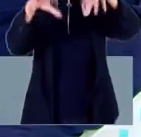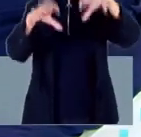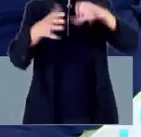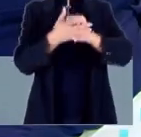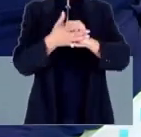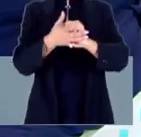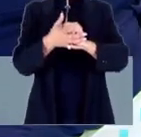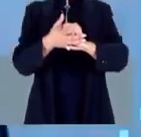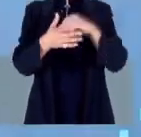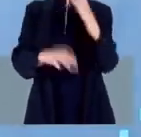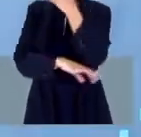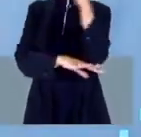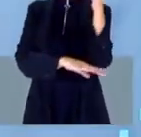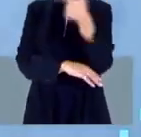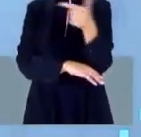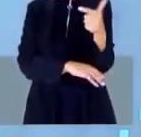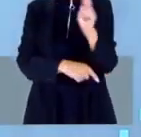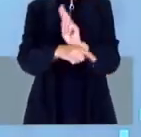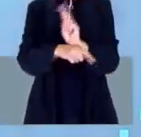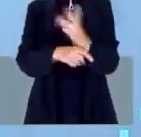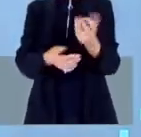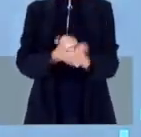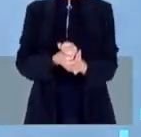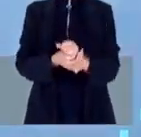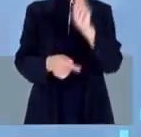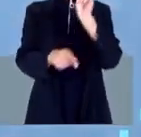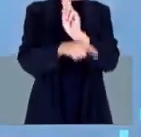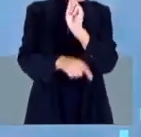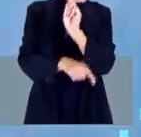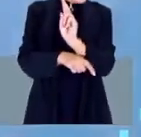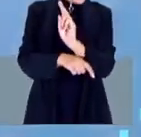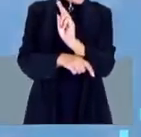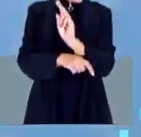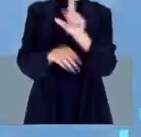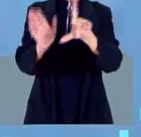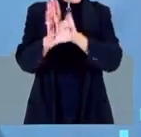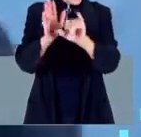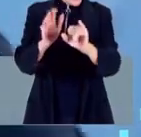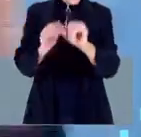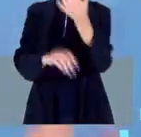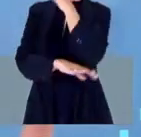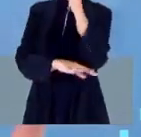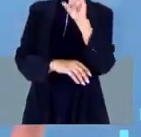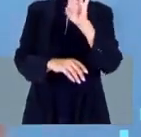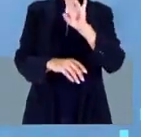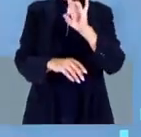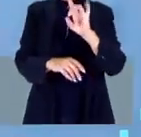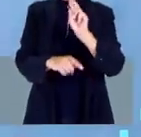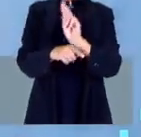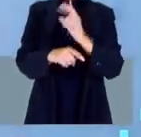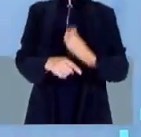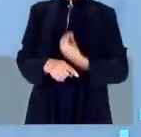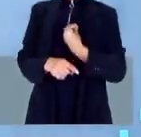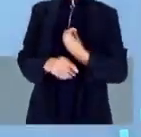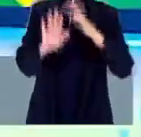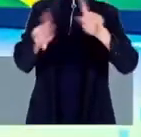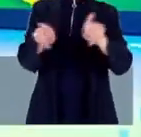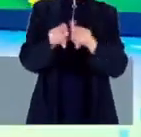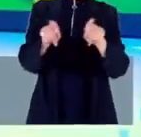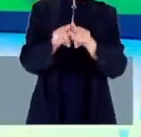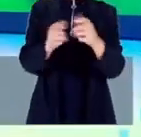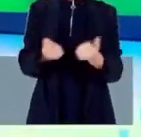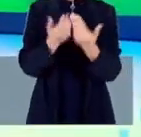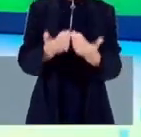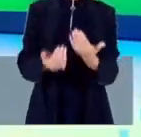Legal então cuidar da Amazônia Legal cuidar do meio ambiente não é só proteger a vida mas é colocar comida